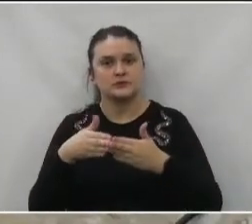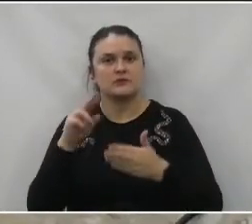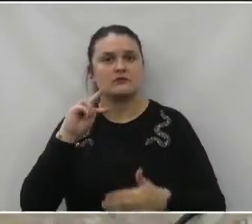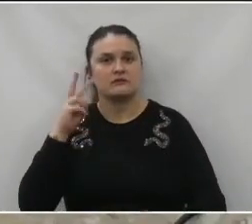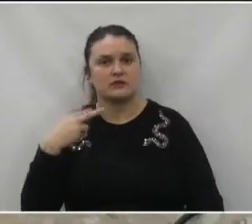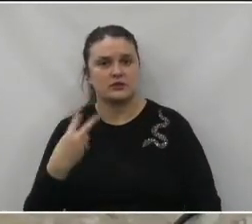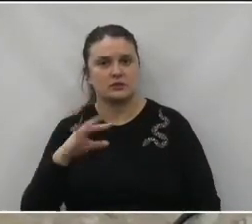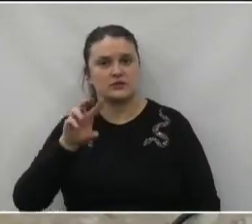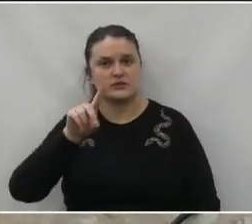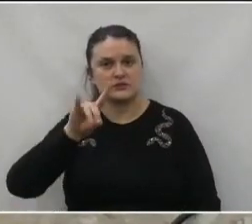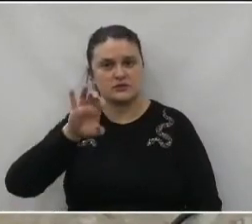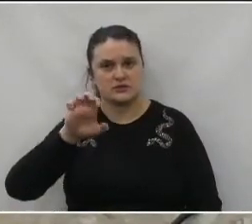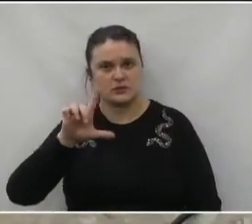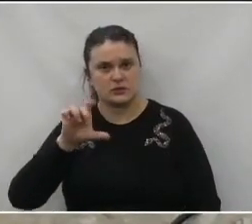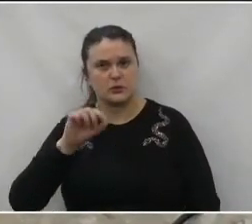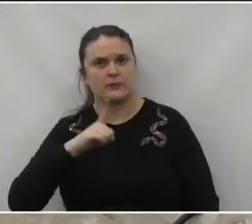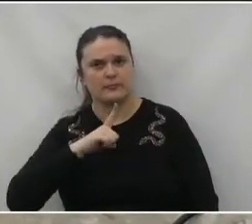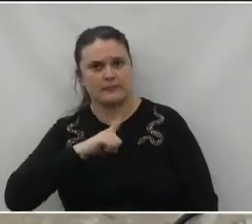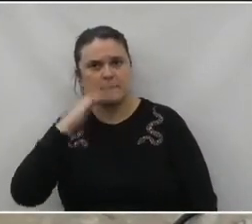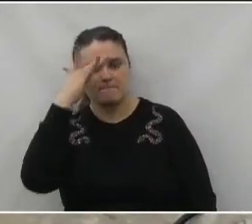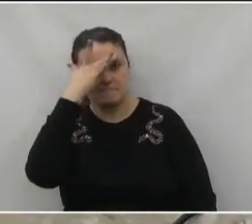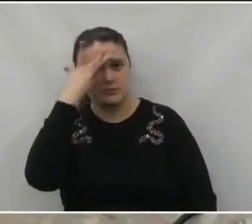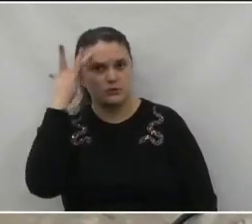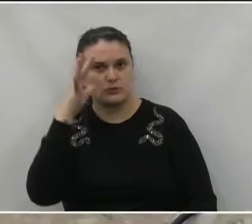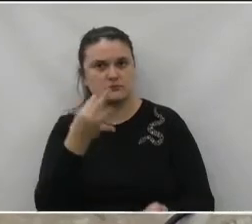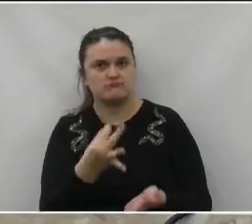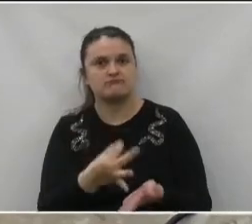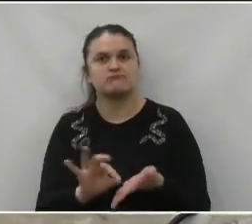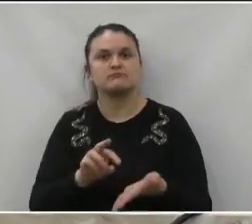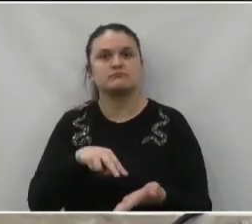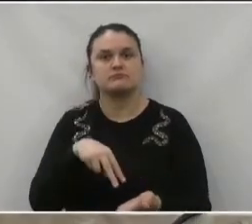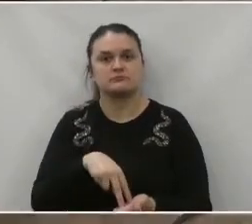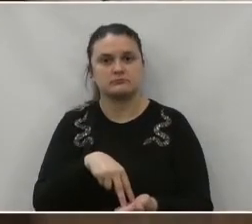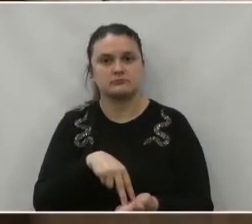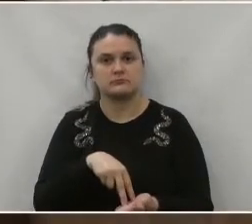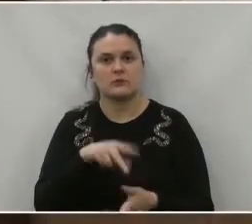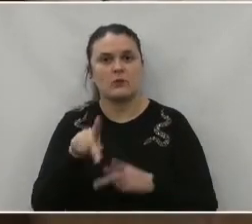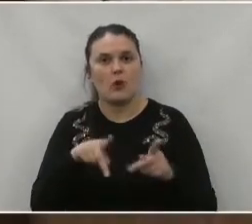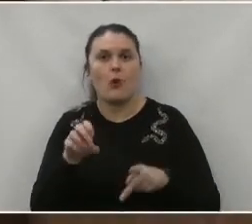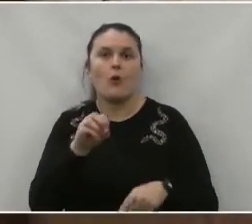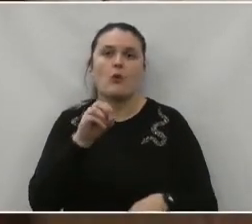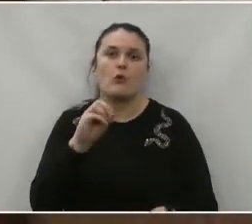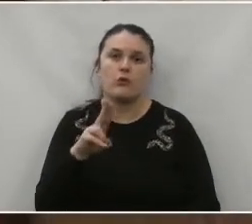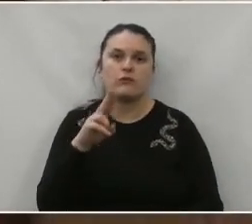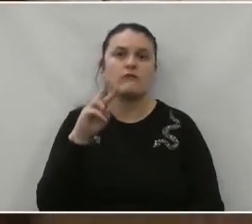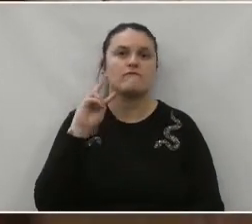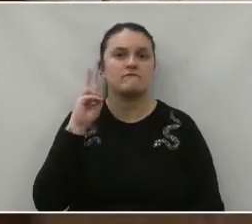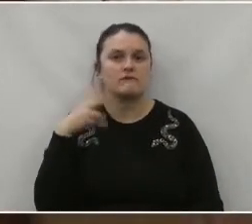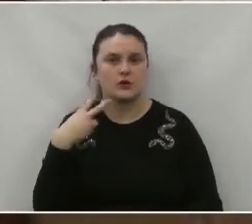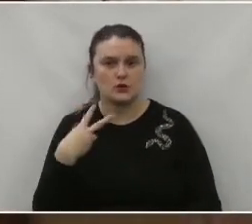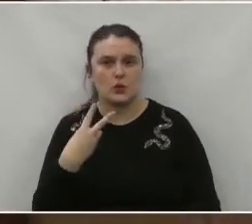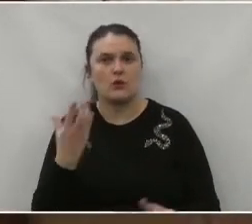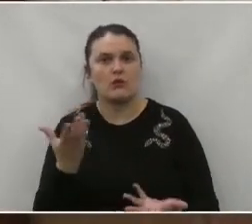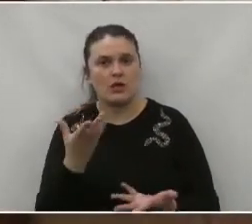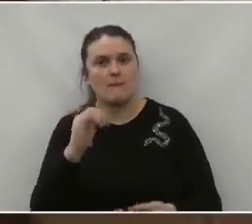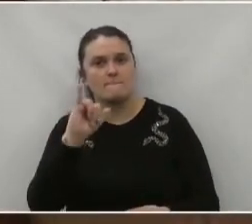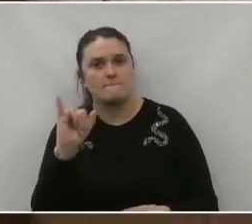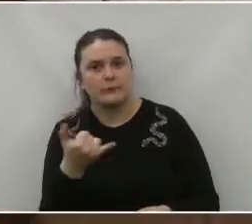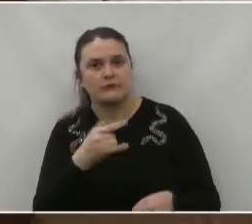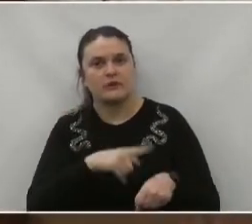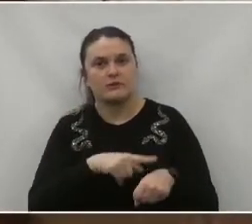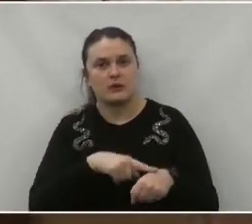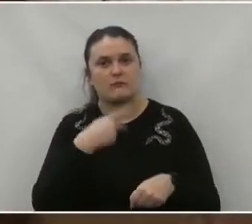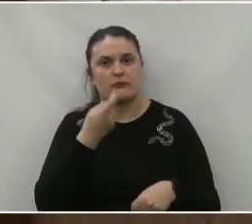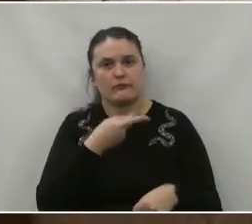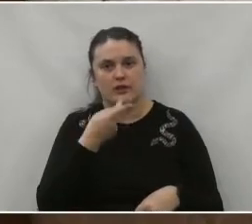ao vereador Diego para que informe se há alguém inscrito na tribuna popular ou algum dos edis inscrito para o uso da palavra no